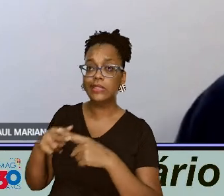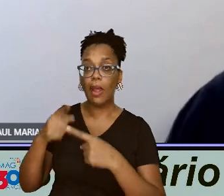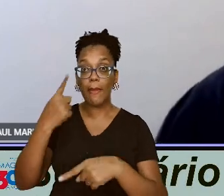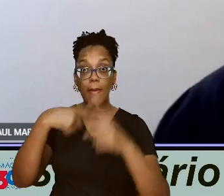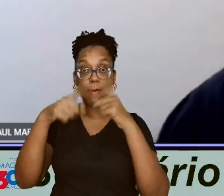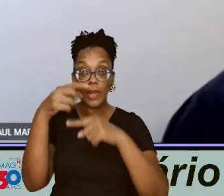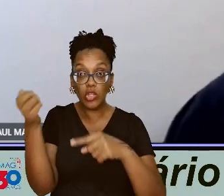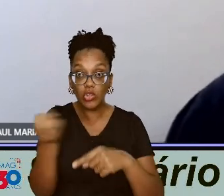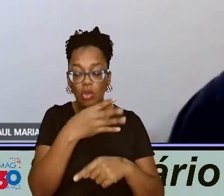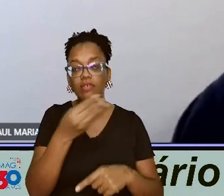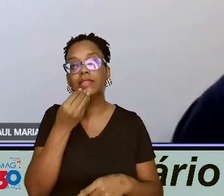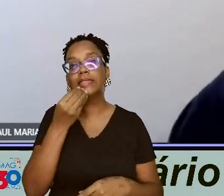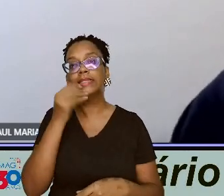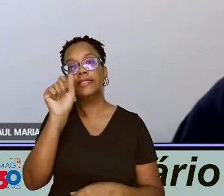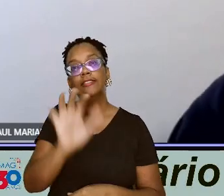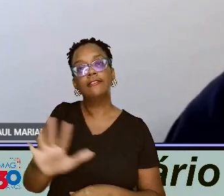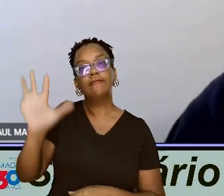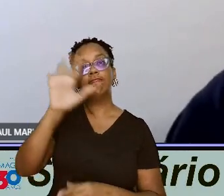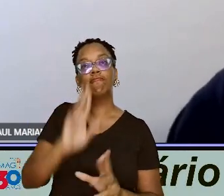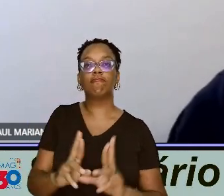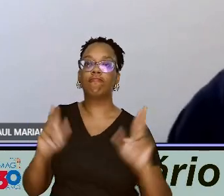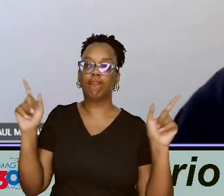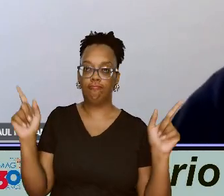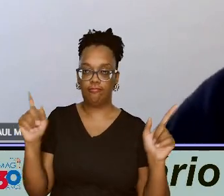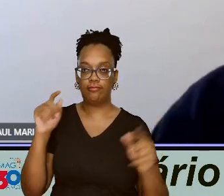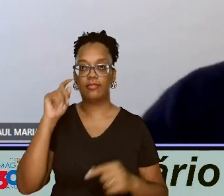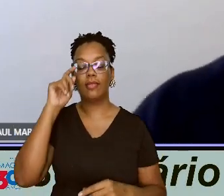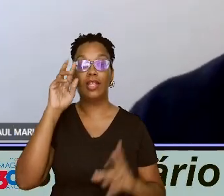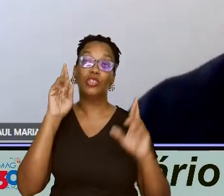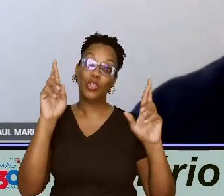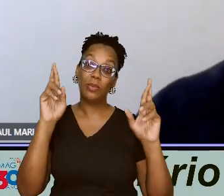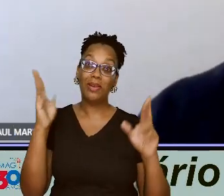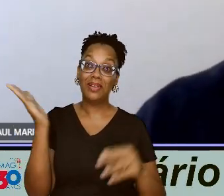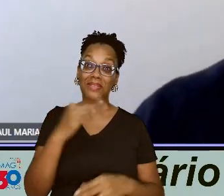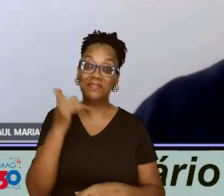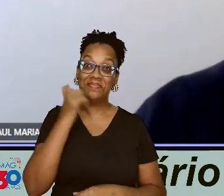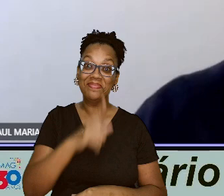quando pudermos desenhar algo diferente, né? Tomara que venha, né?